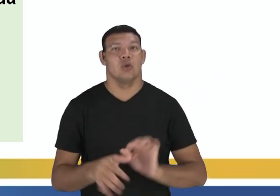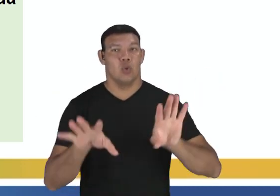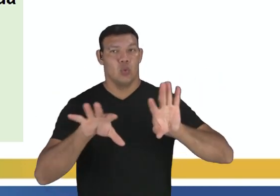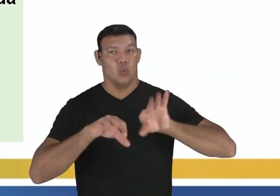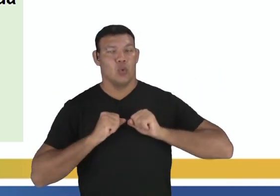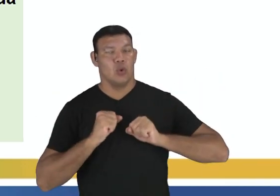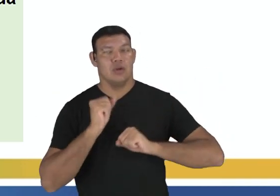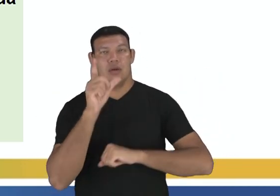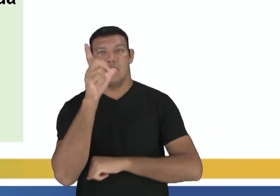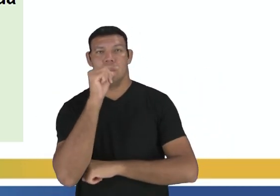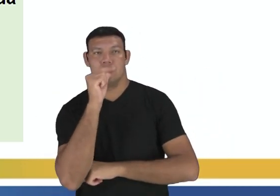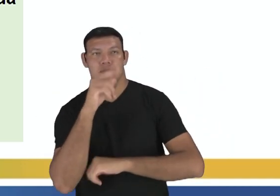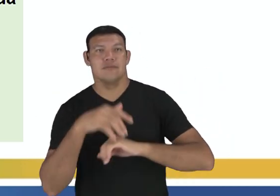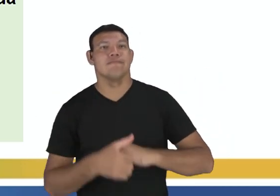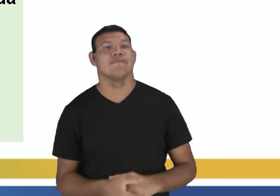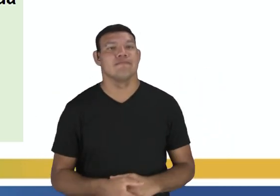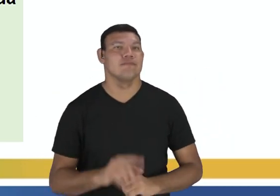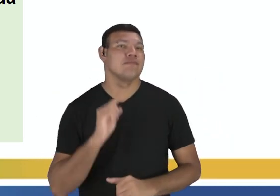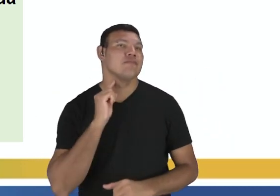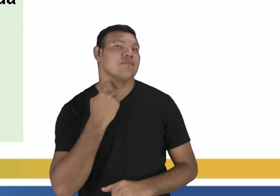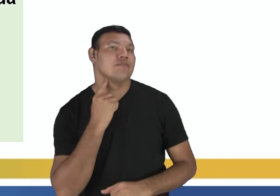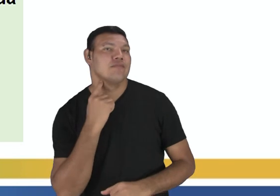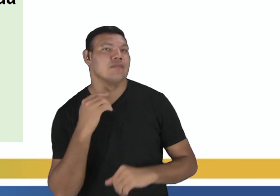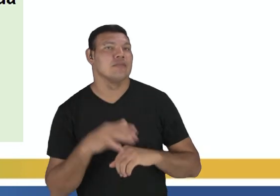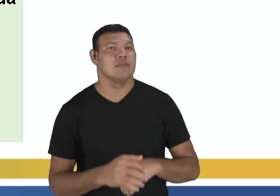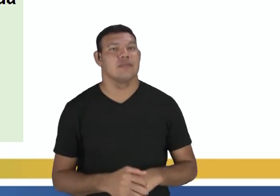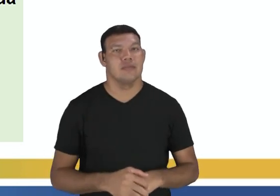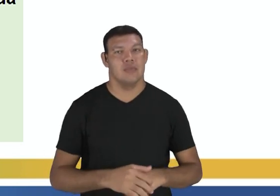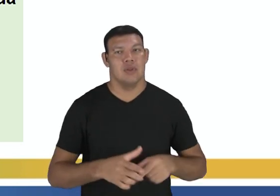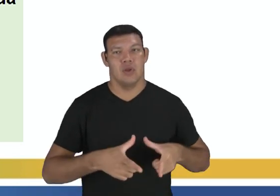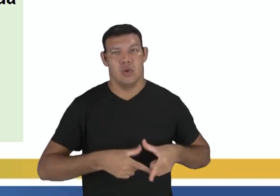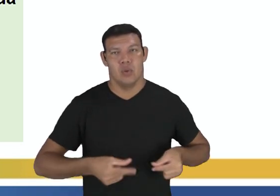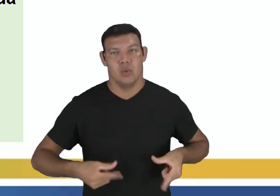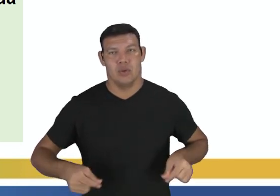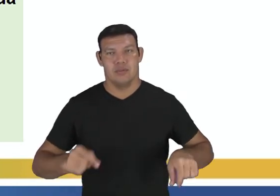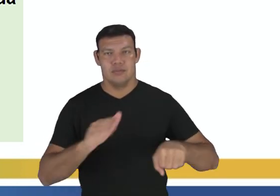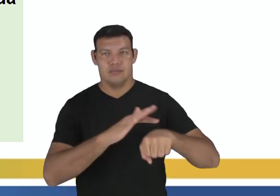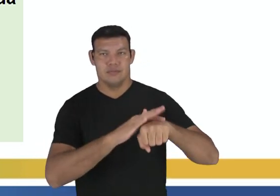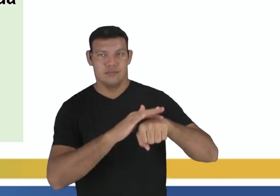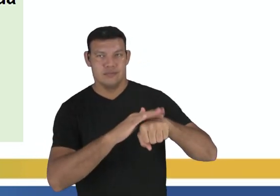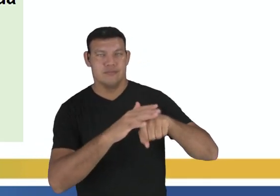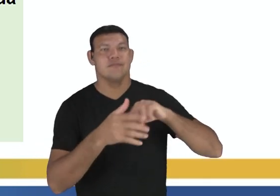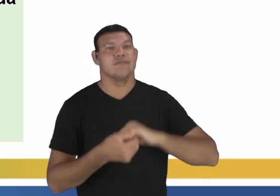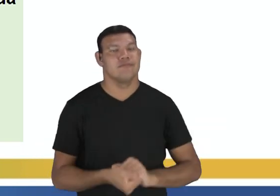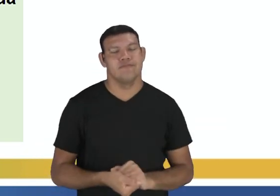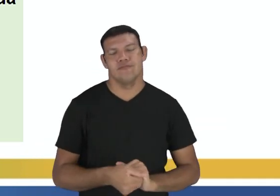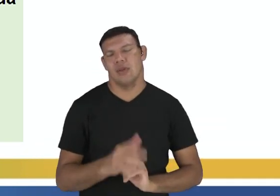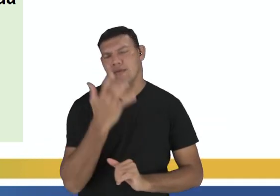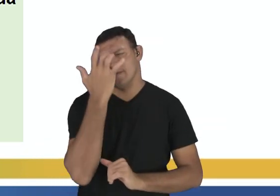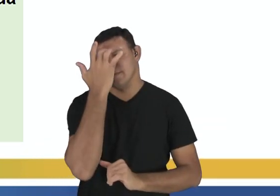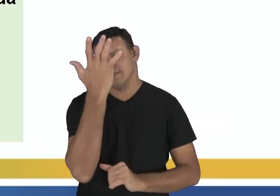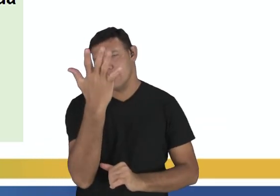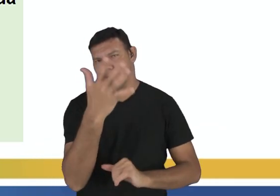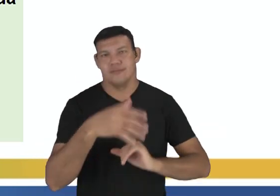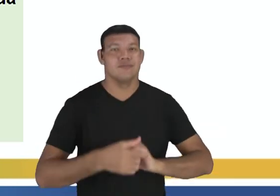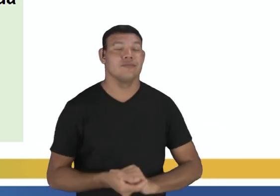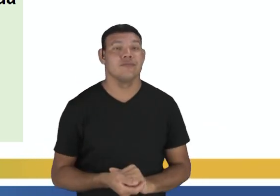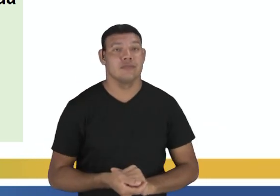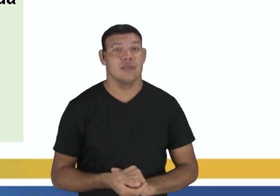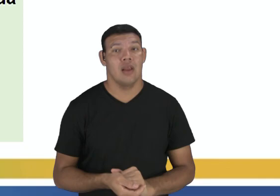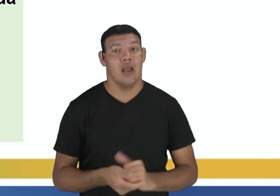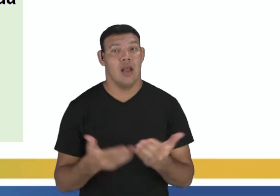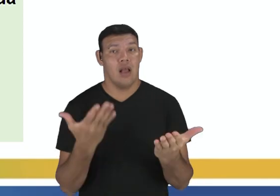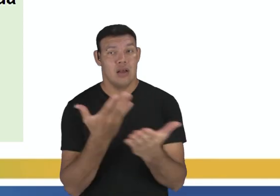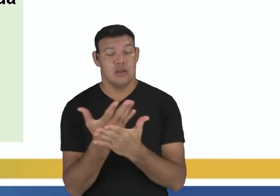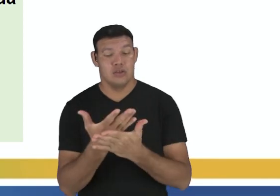contaminada? É claro que é a amebíase, né, gente? A gente falou da amebíase e como é que ela é disseminada pela água contaminada, tá bom? Então, bem